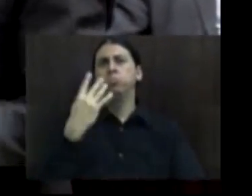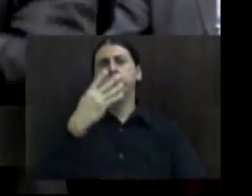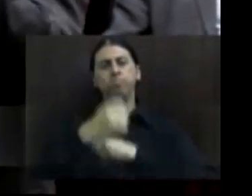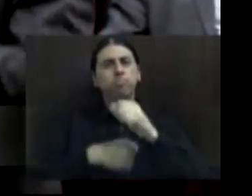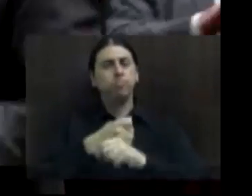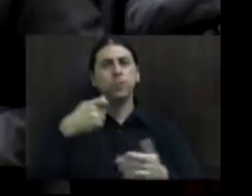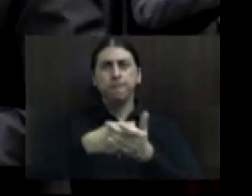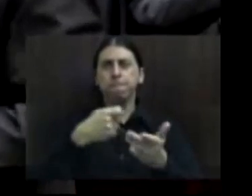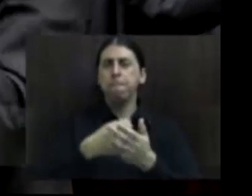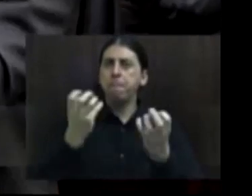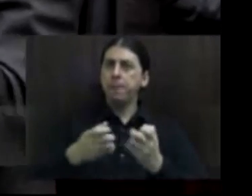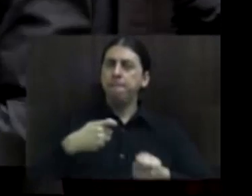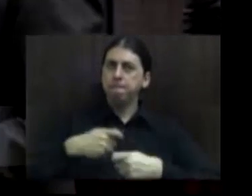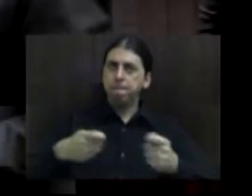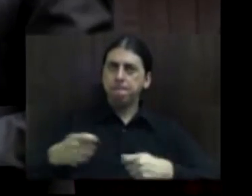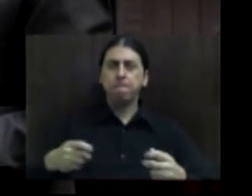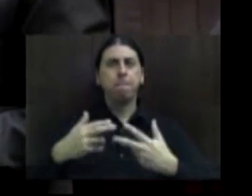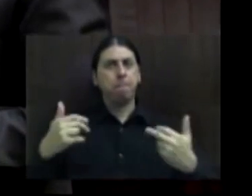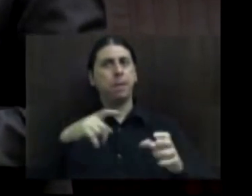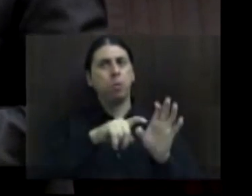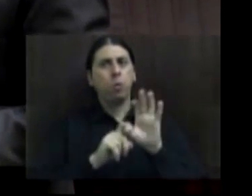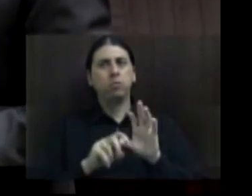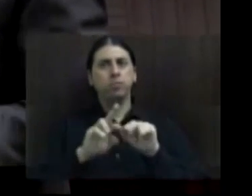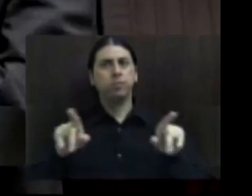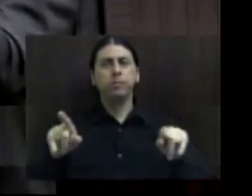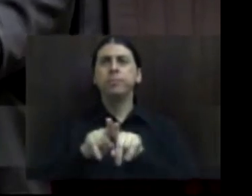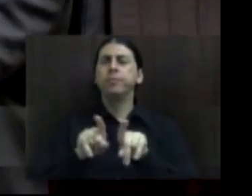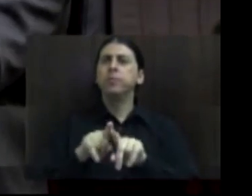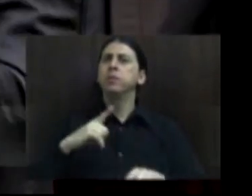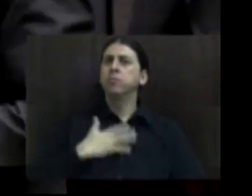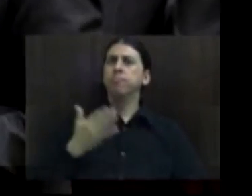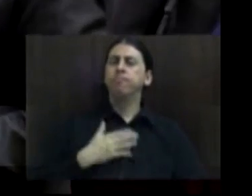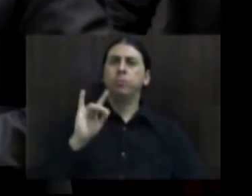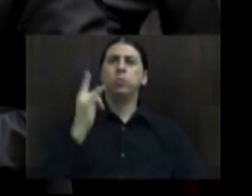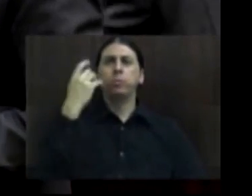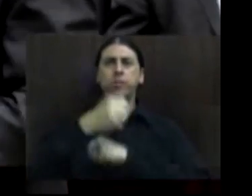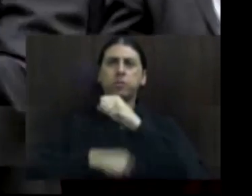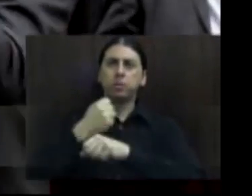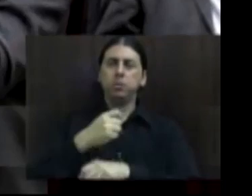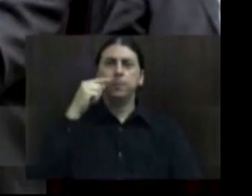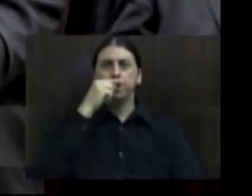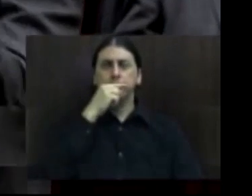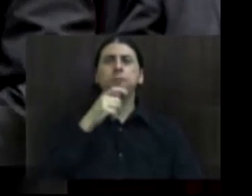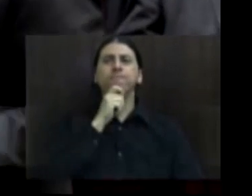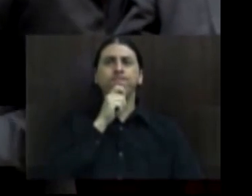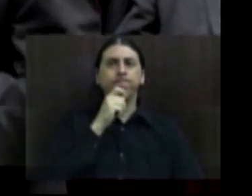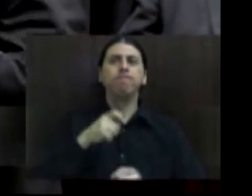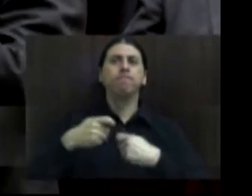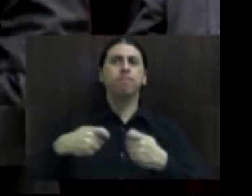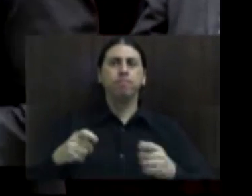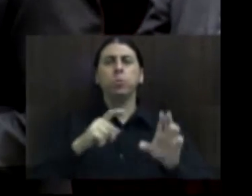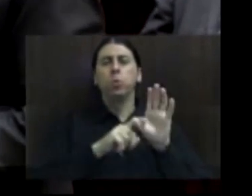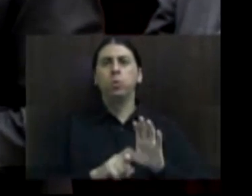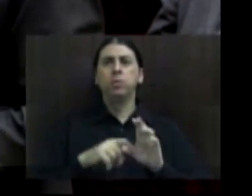PME senhoras e senhores PME senhor Deputado Marcel van raten no último ano do governo do Sartor nós ainda estaremos pagando